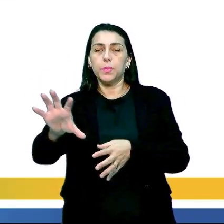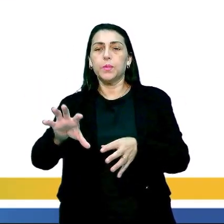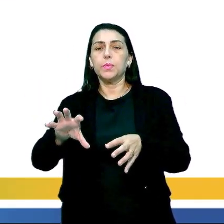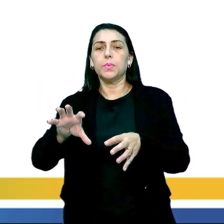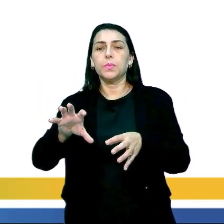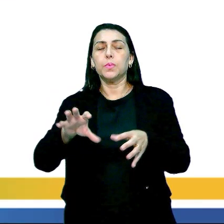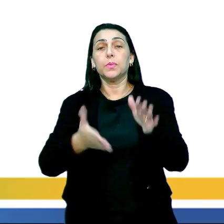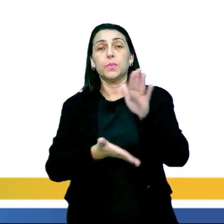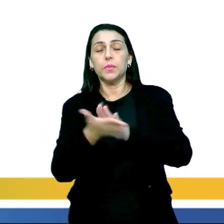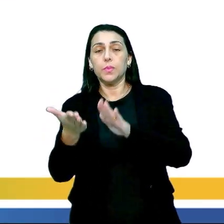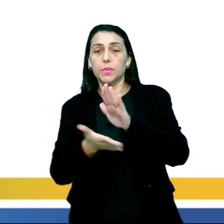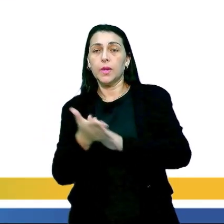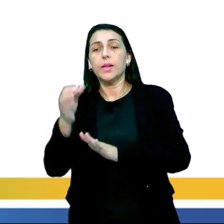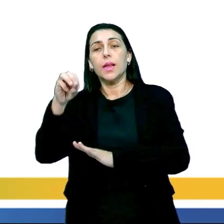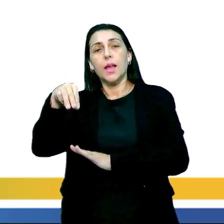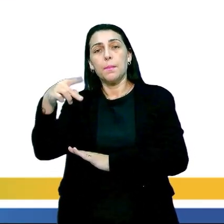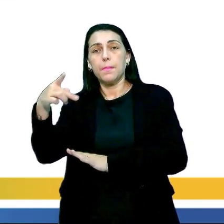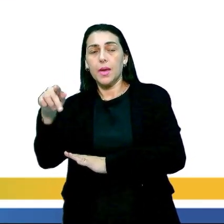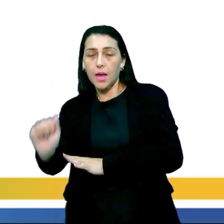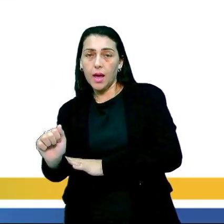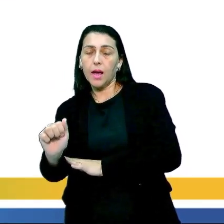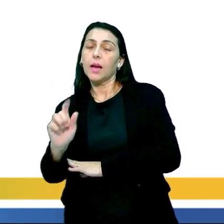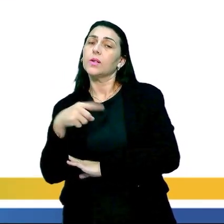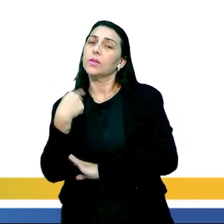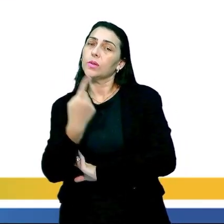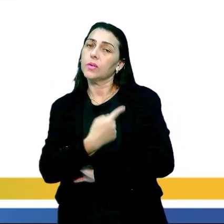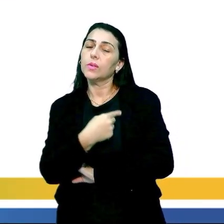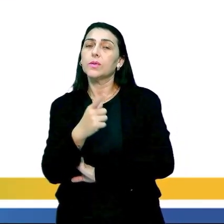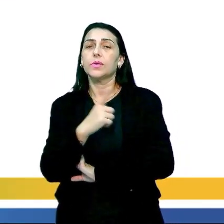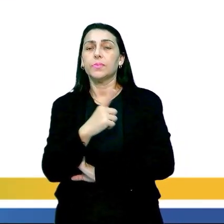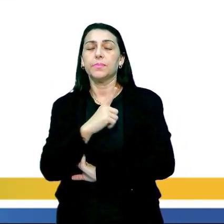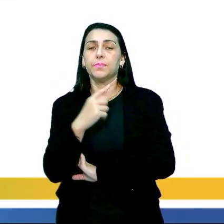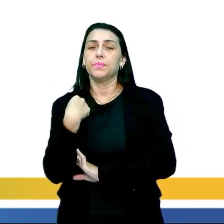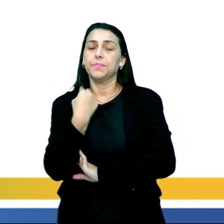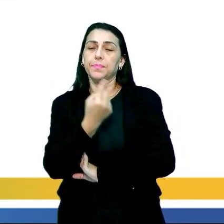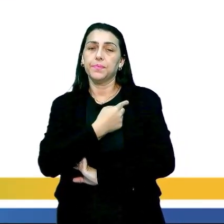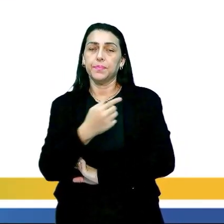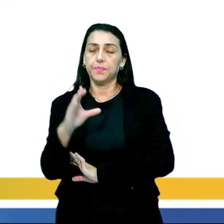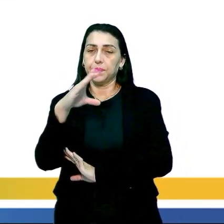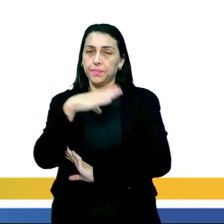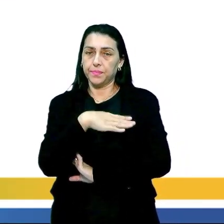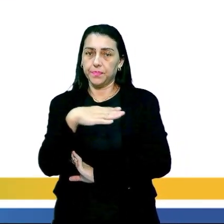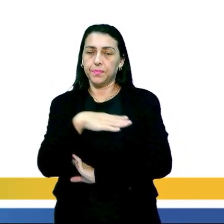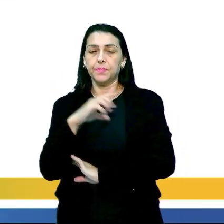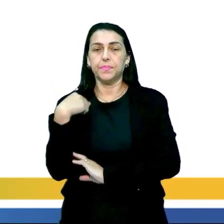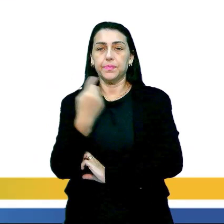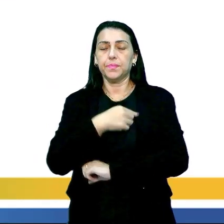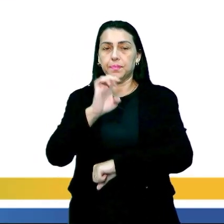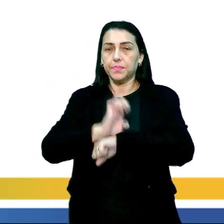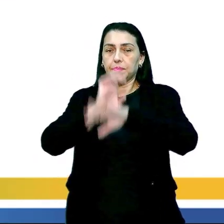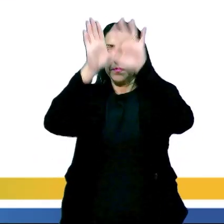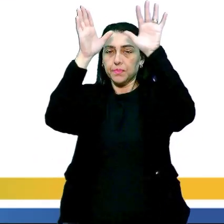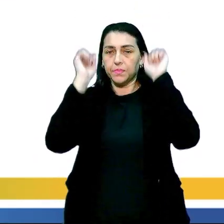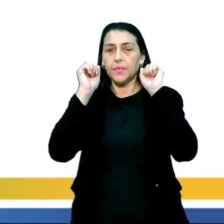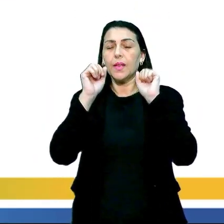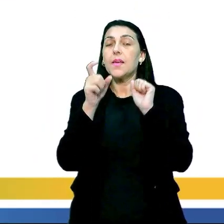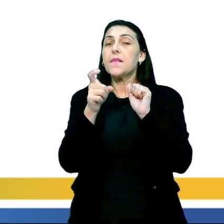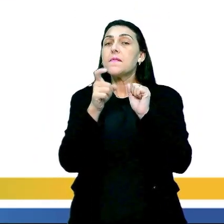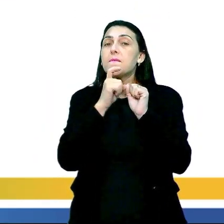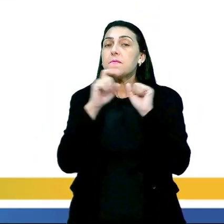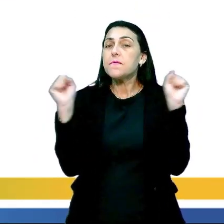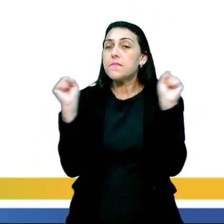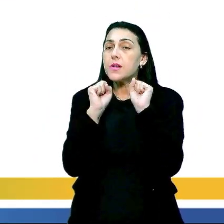por exemplo, da MPA. Quando a gente tem na nossa cidade, no nosso estado do Acre, o fenômeno